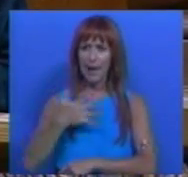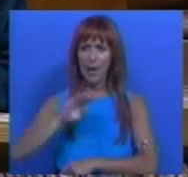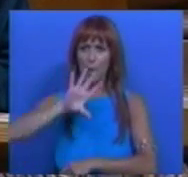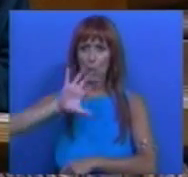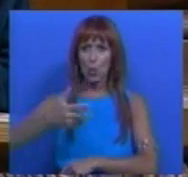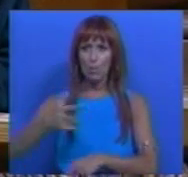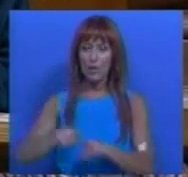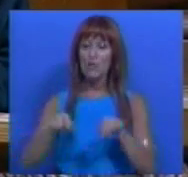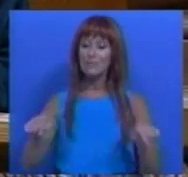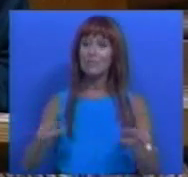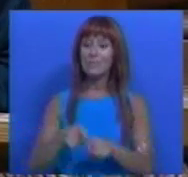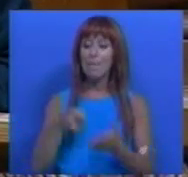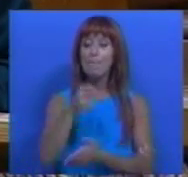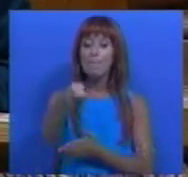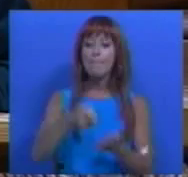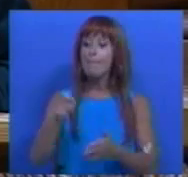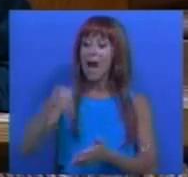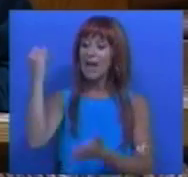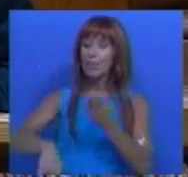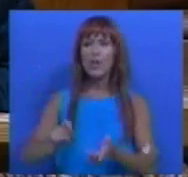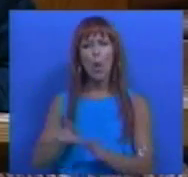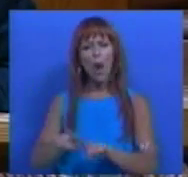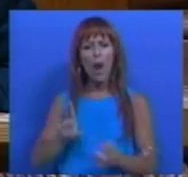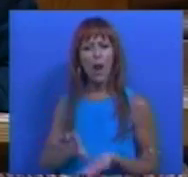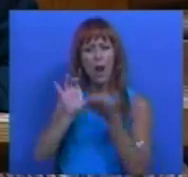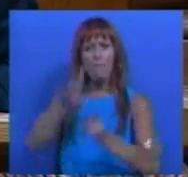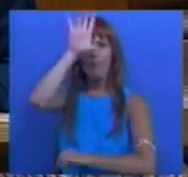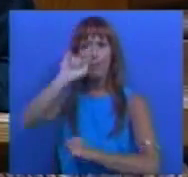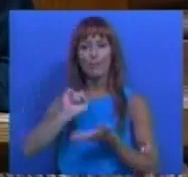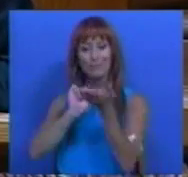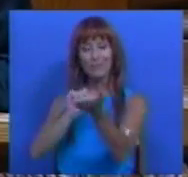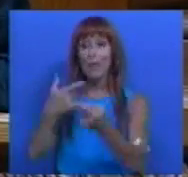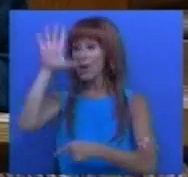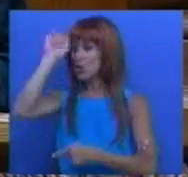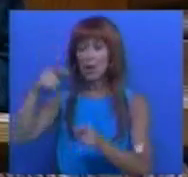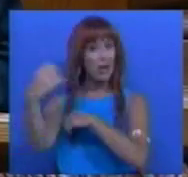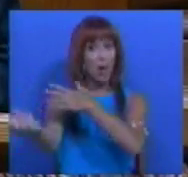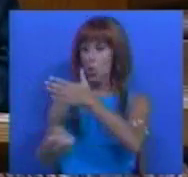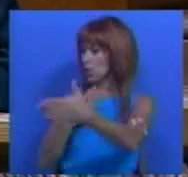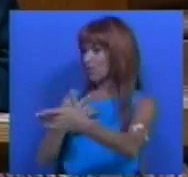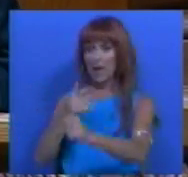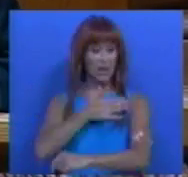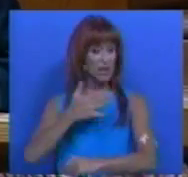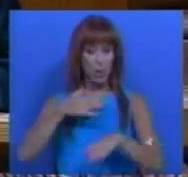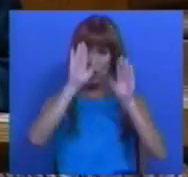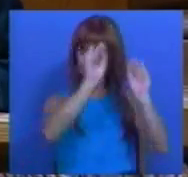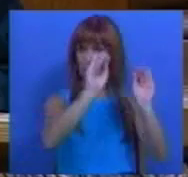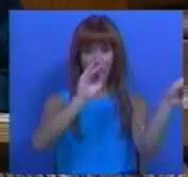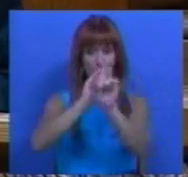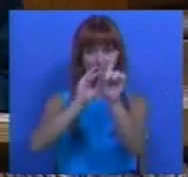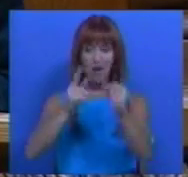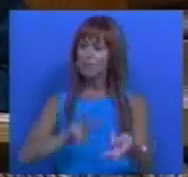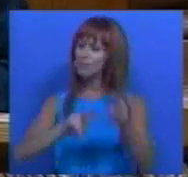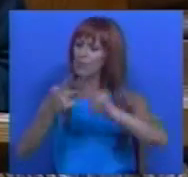um país em que se paga impostos para financiar o Estado, mas que o Estado não devolve na saúde e na educação, que